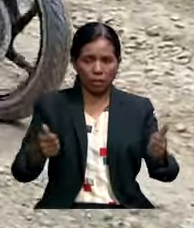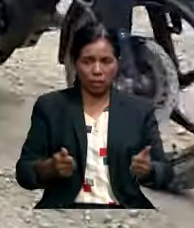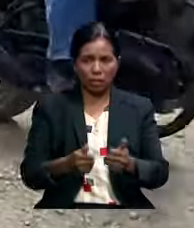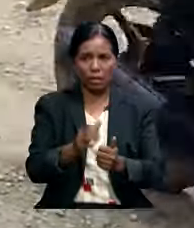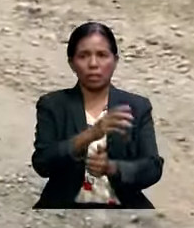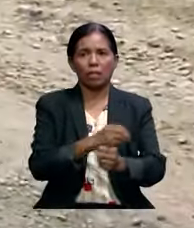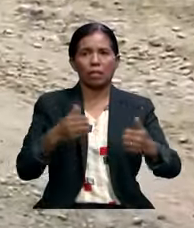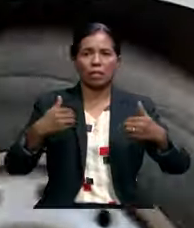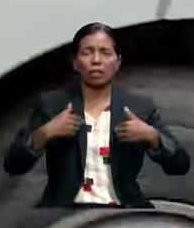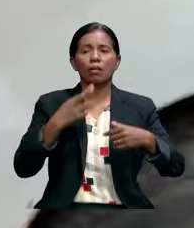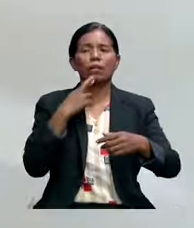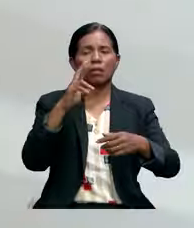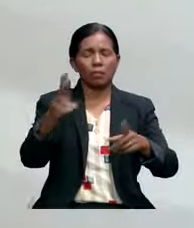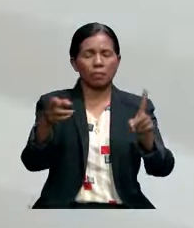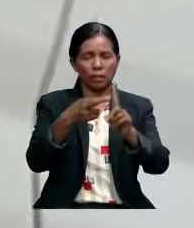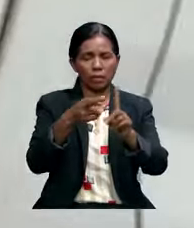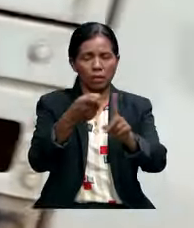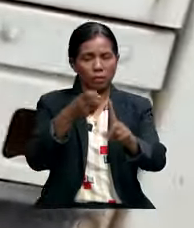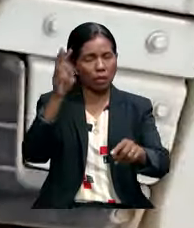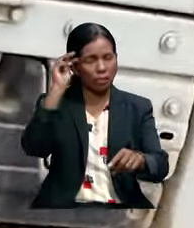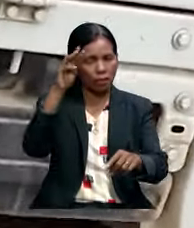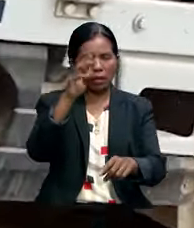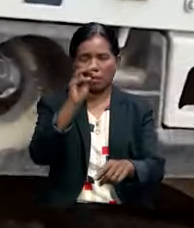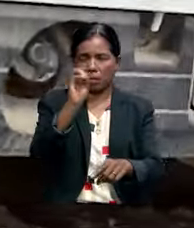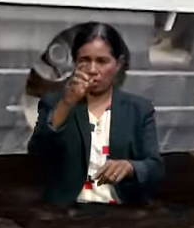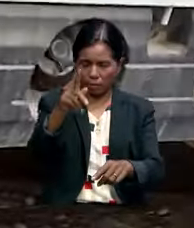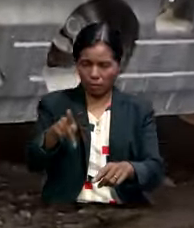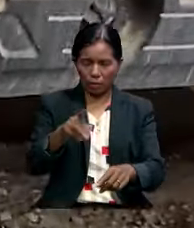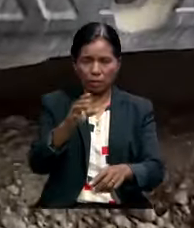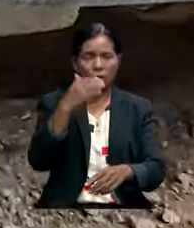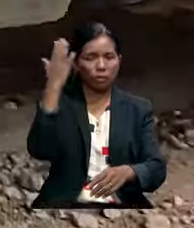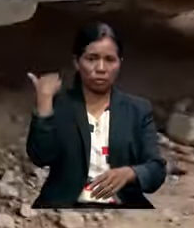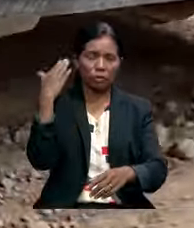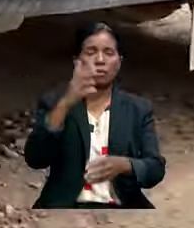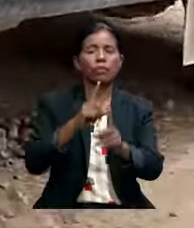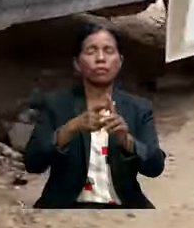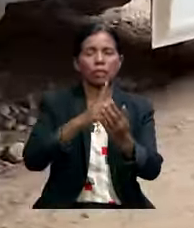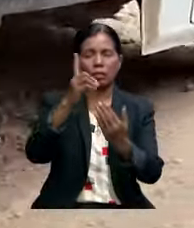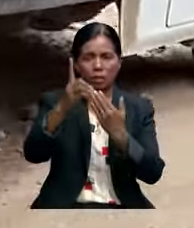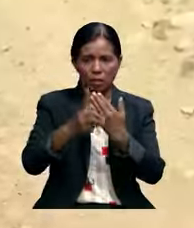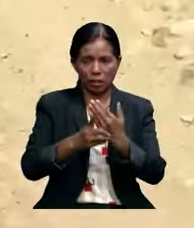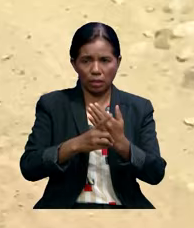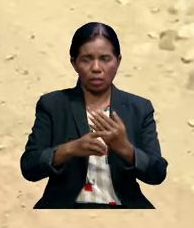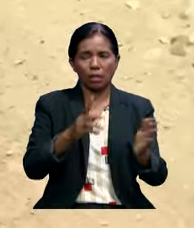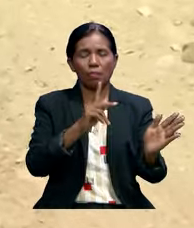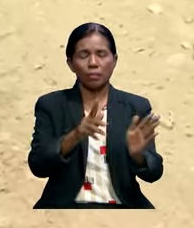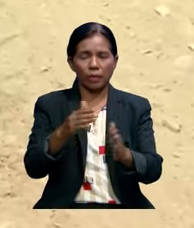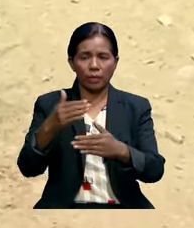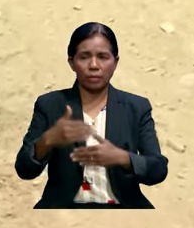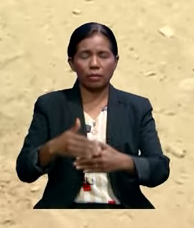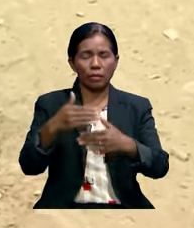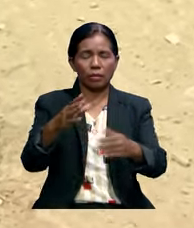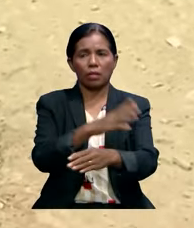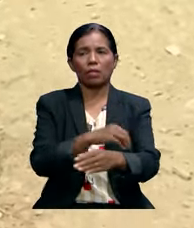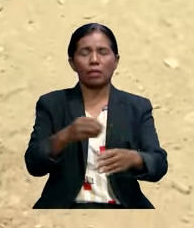iha ona resposta positivo husi ministro obras públicas, katak antes fulan dezembro, proceso aprovisionamento ba